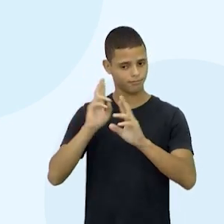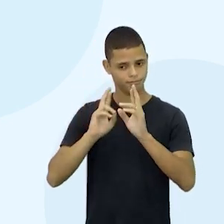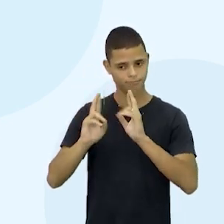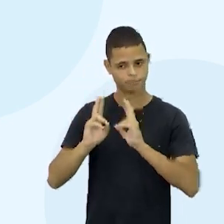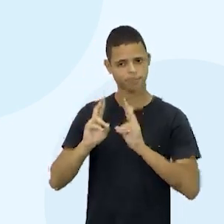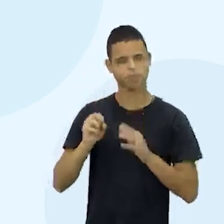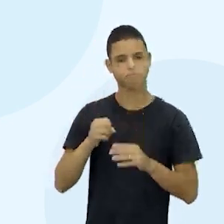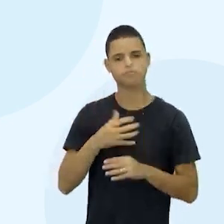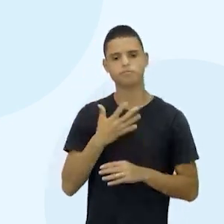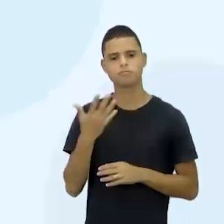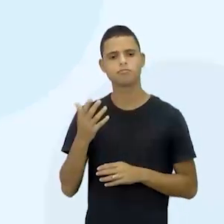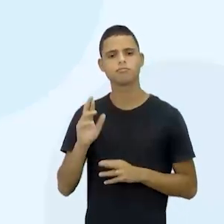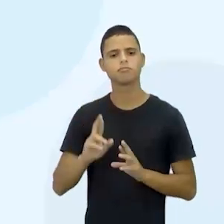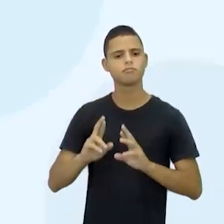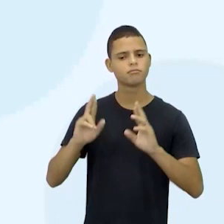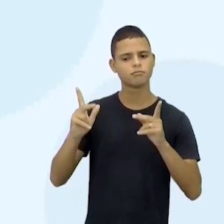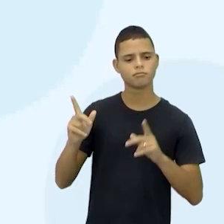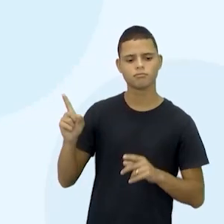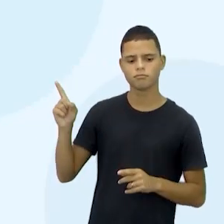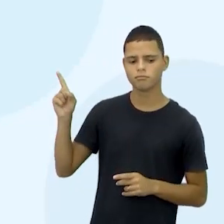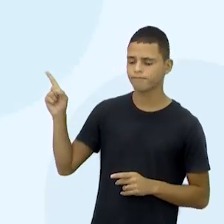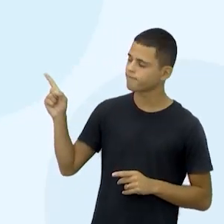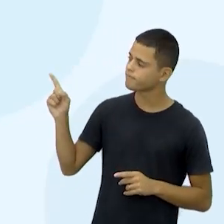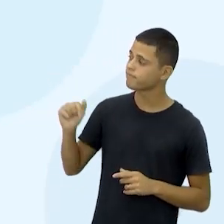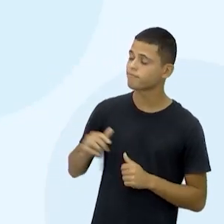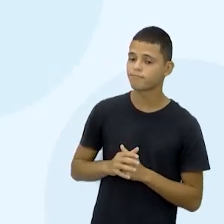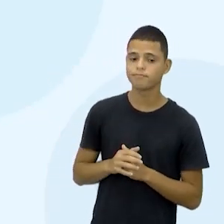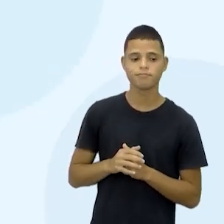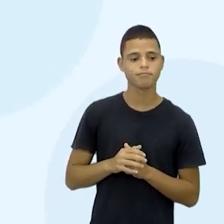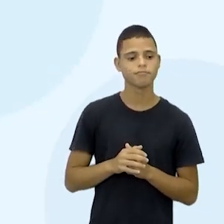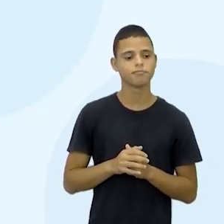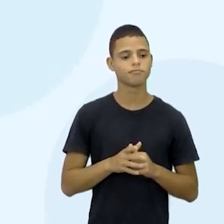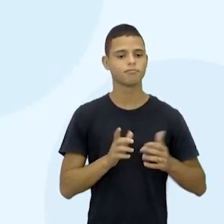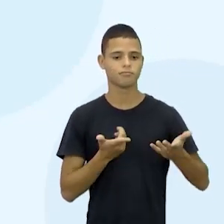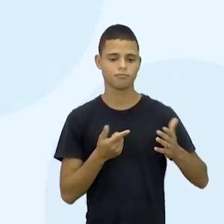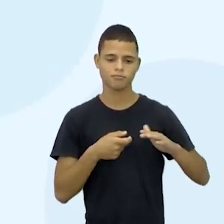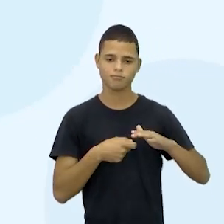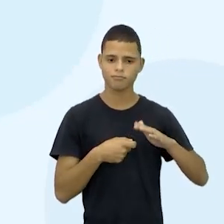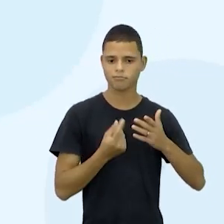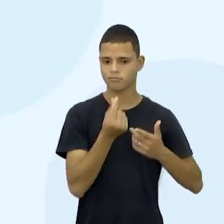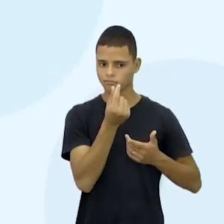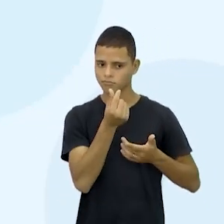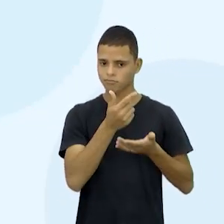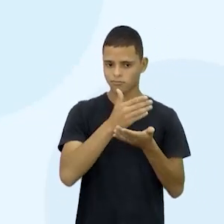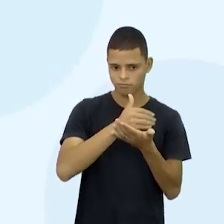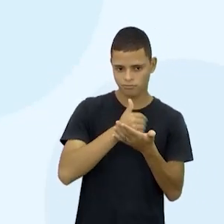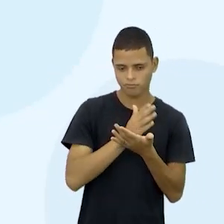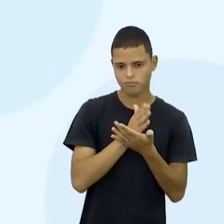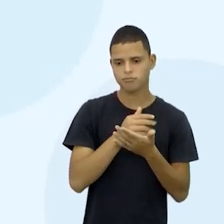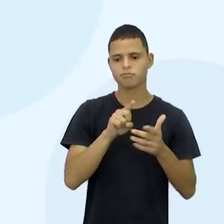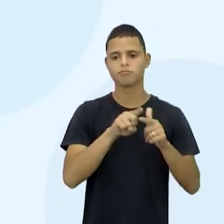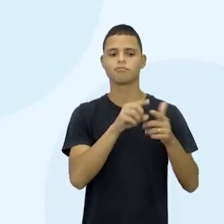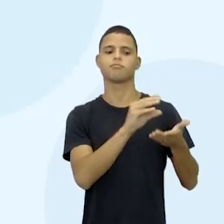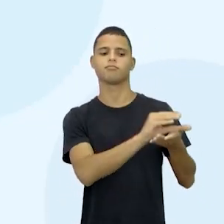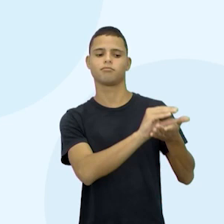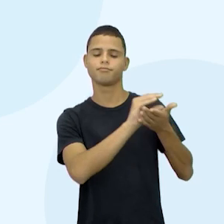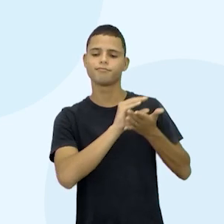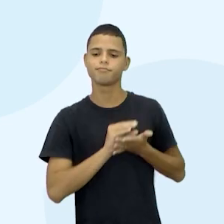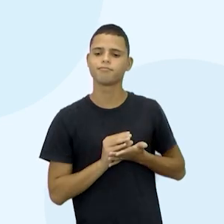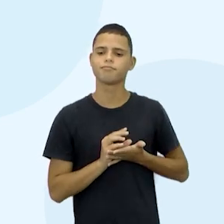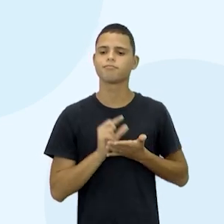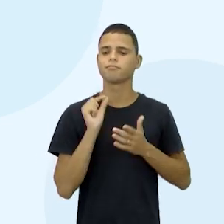lá. Qual a diferença de financiamento e empréstimo? Qual a diferença? A gente falou bastante, né, de